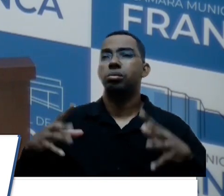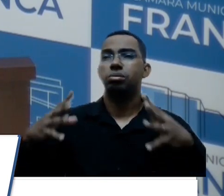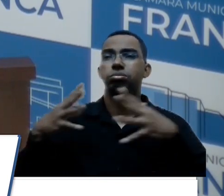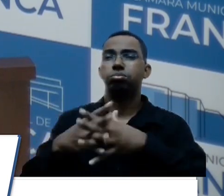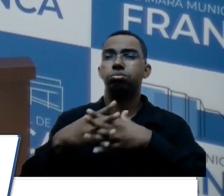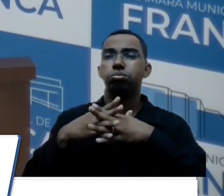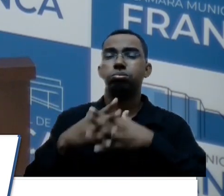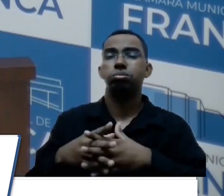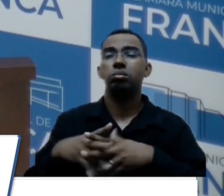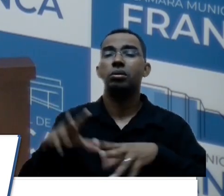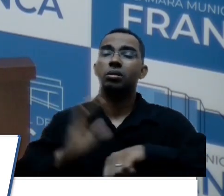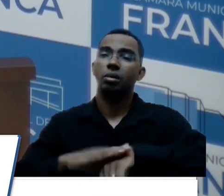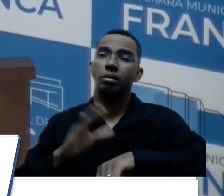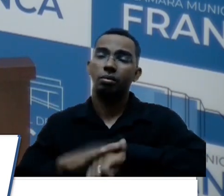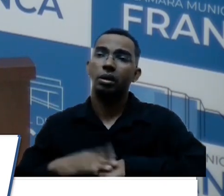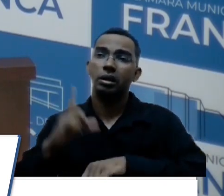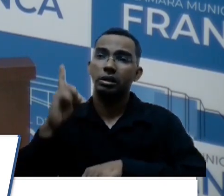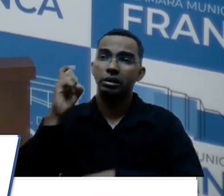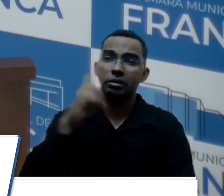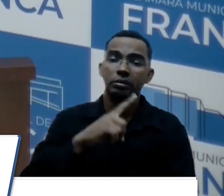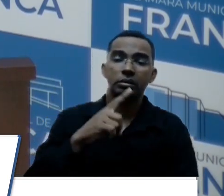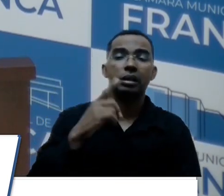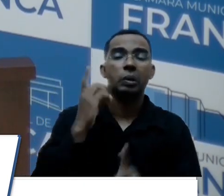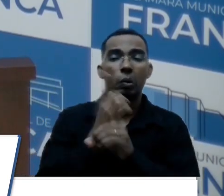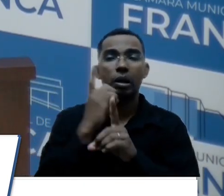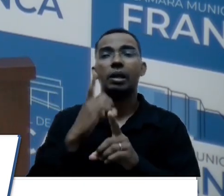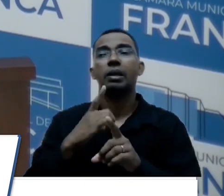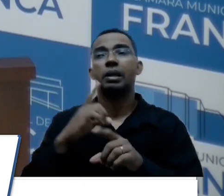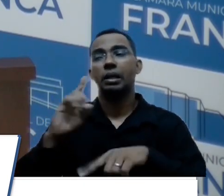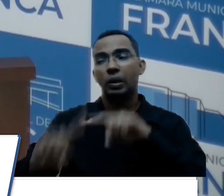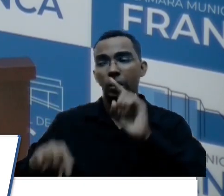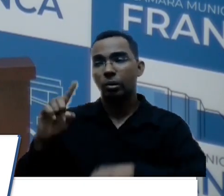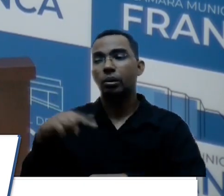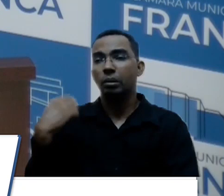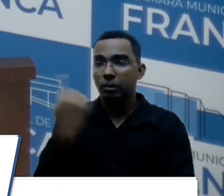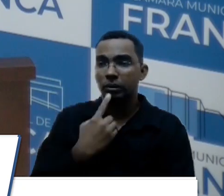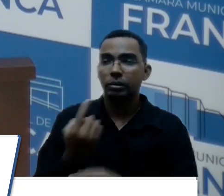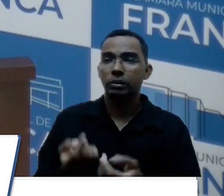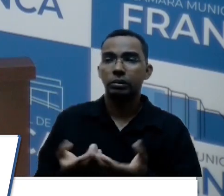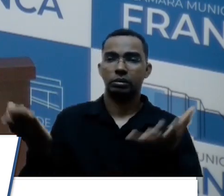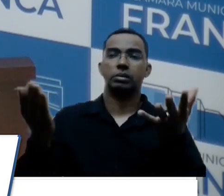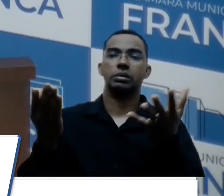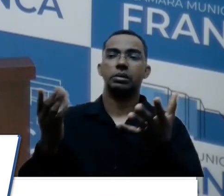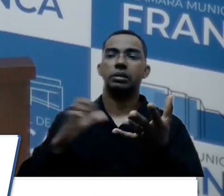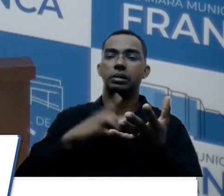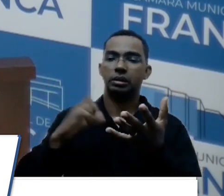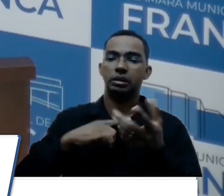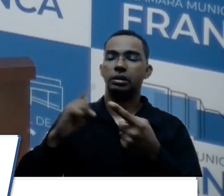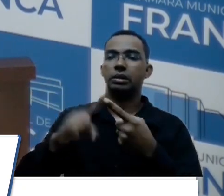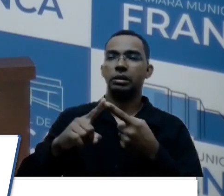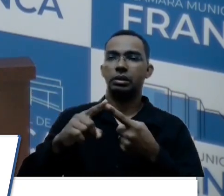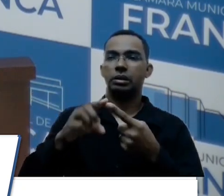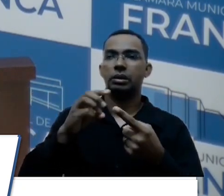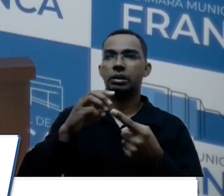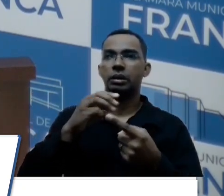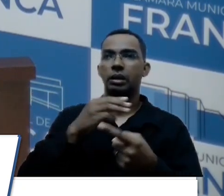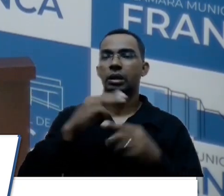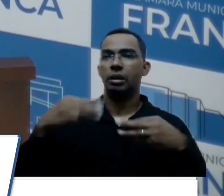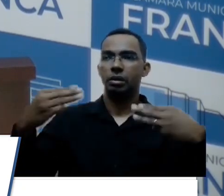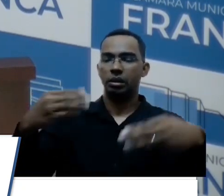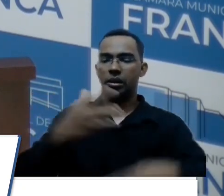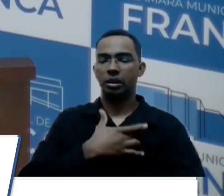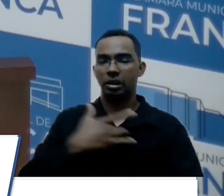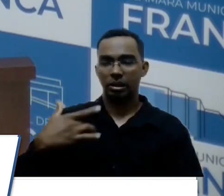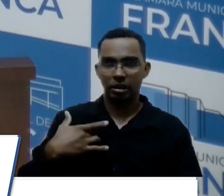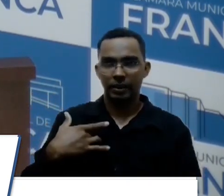aonde a roda pegar, tem instrumentos para a gente tocar. Nós temos o Ministério da Saúde,